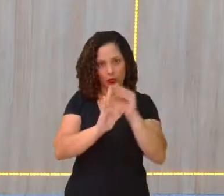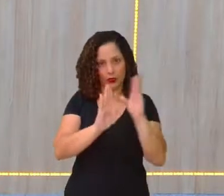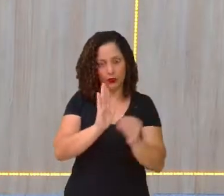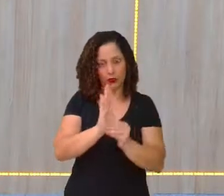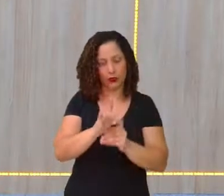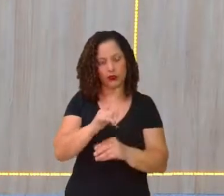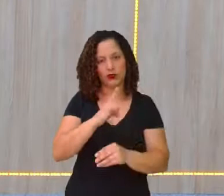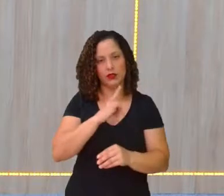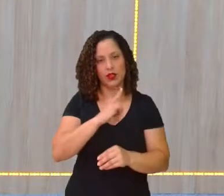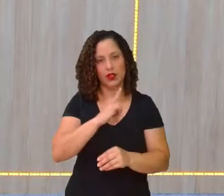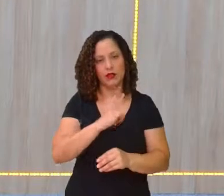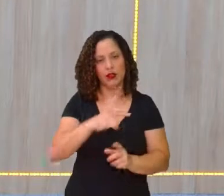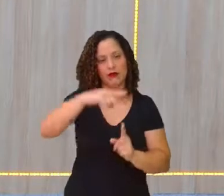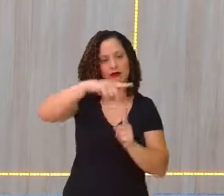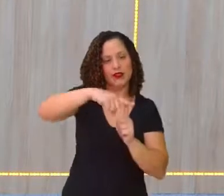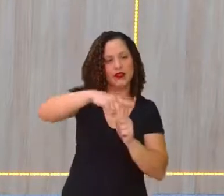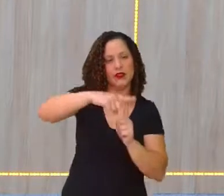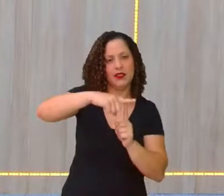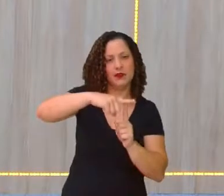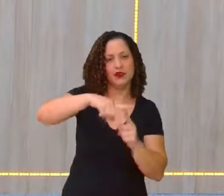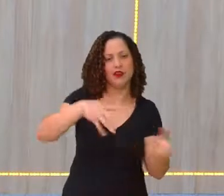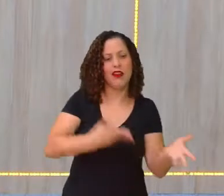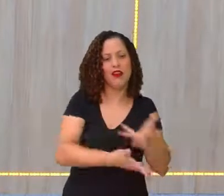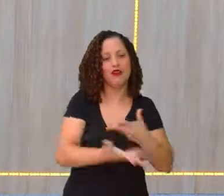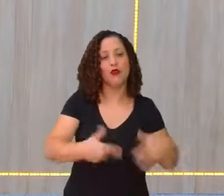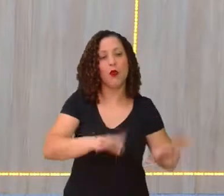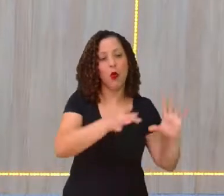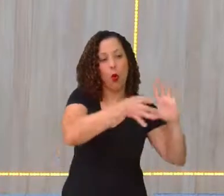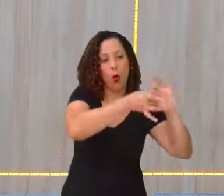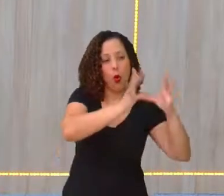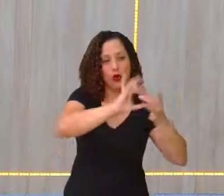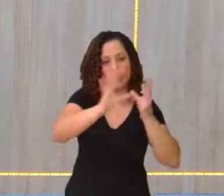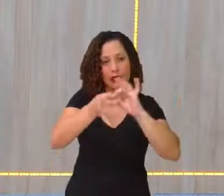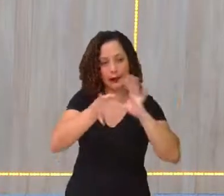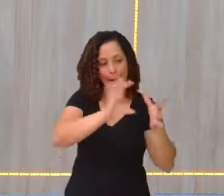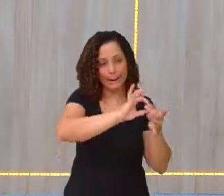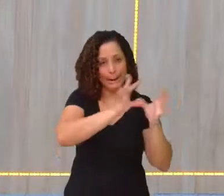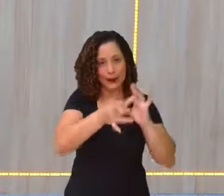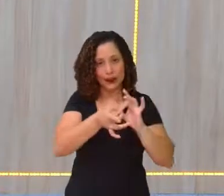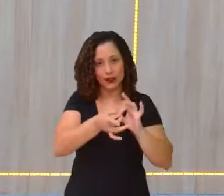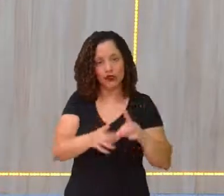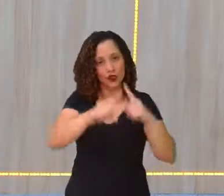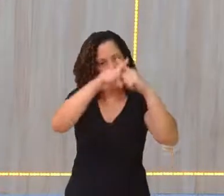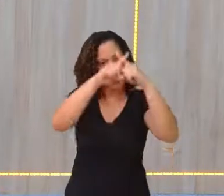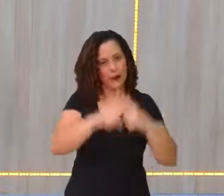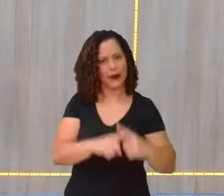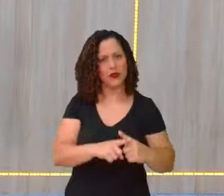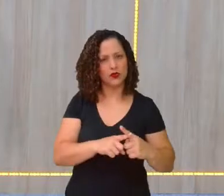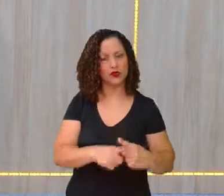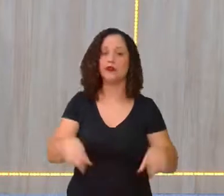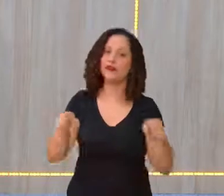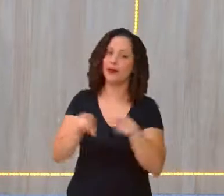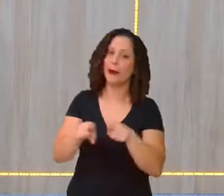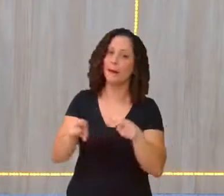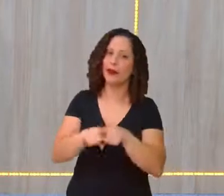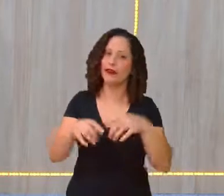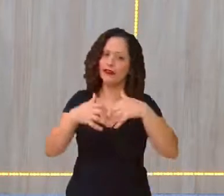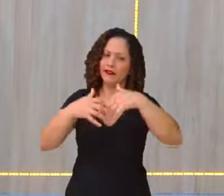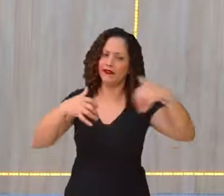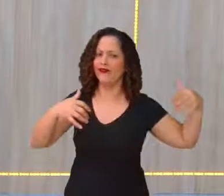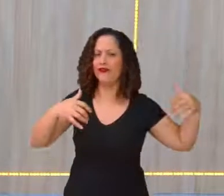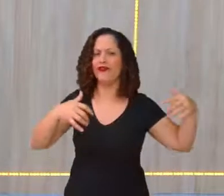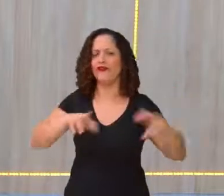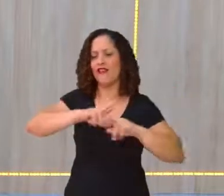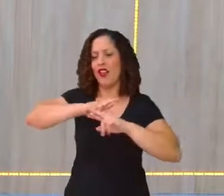a parte de modalidades que envolvem Olimpíadas ou competições, mas também estuda